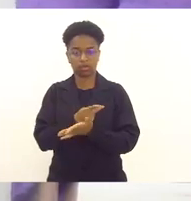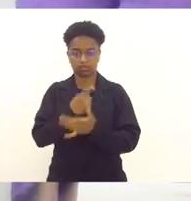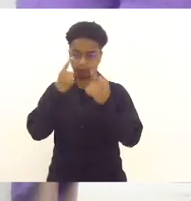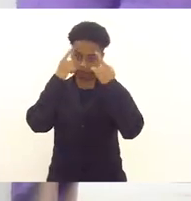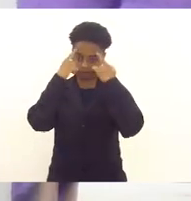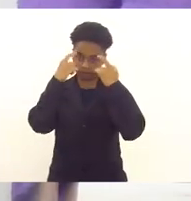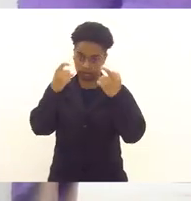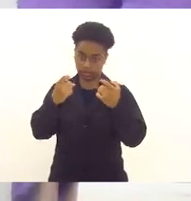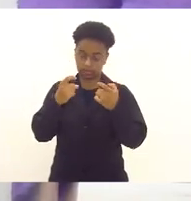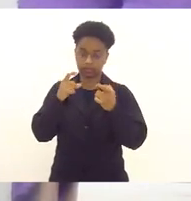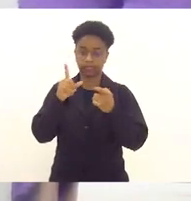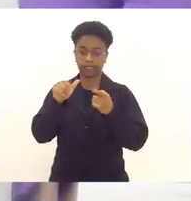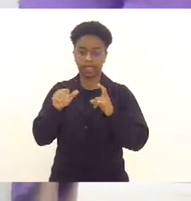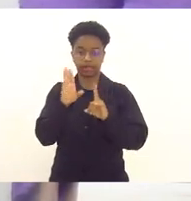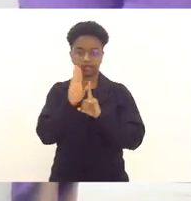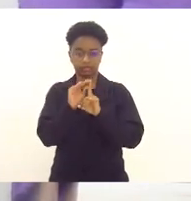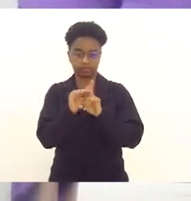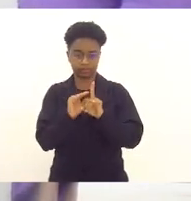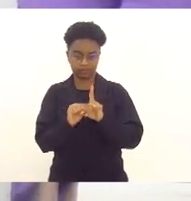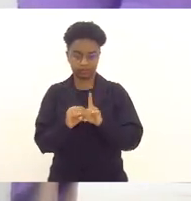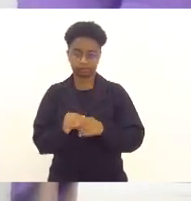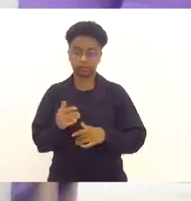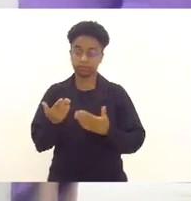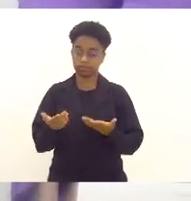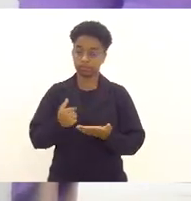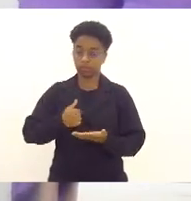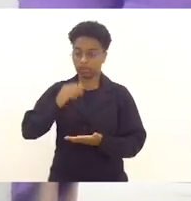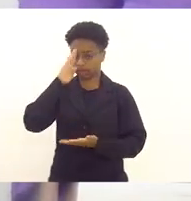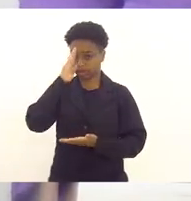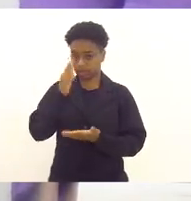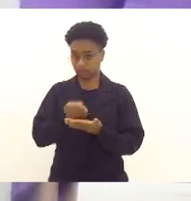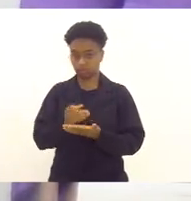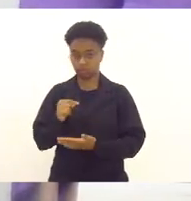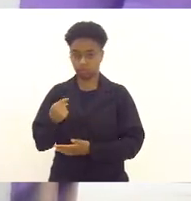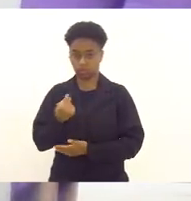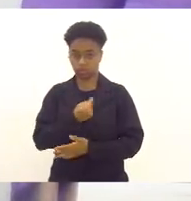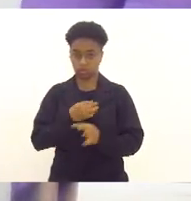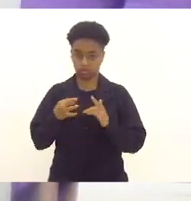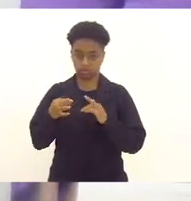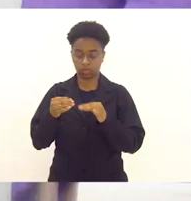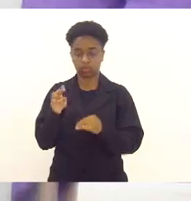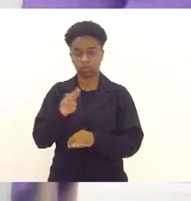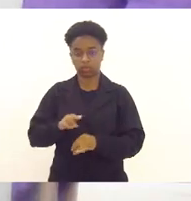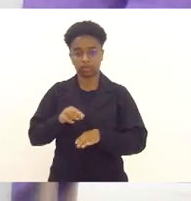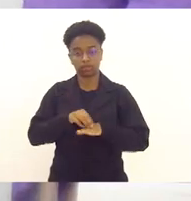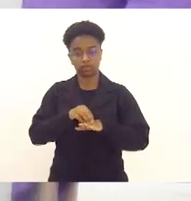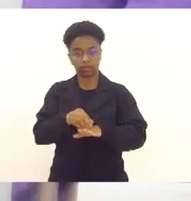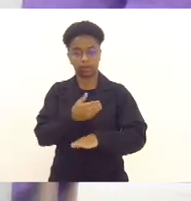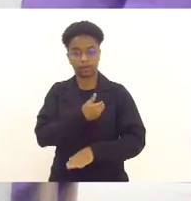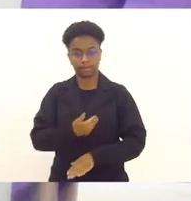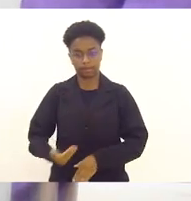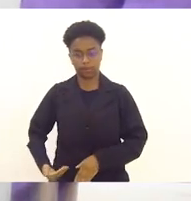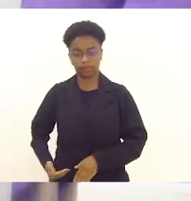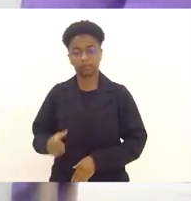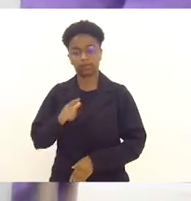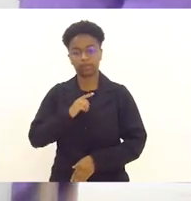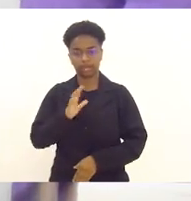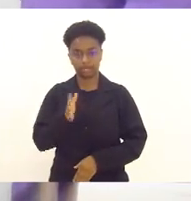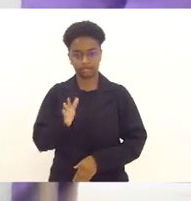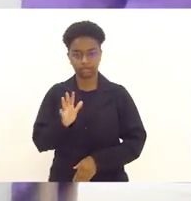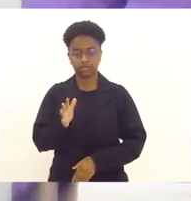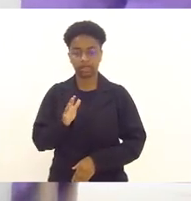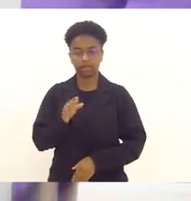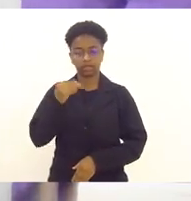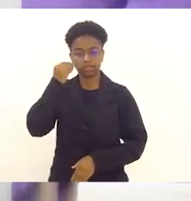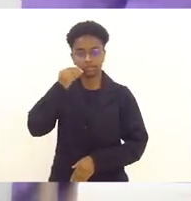que é uma importunação sexual acredito que todas nós que usamos transporte público já tivemos essa essa triste